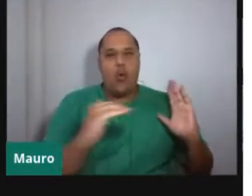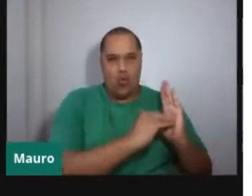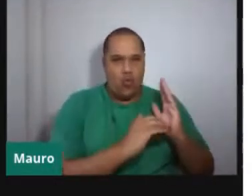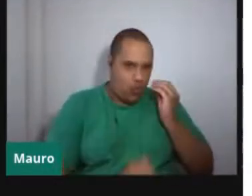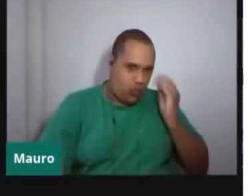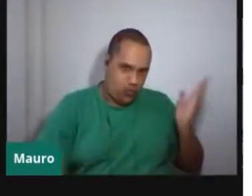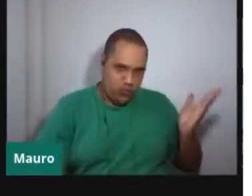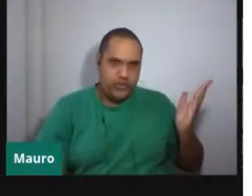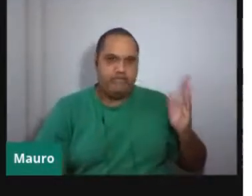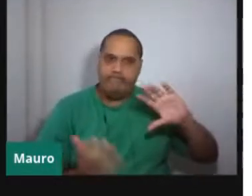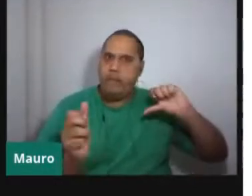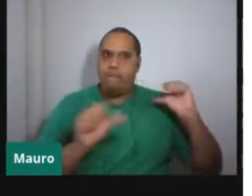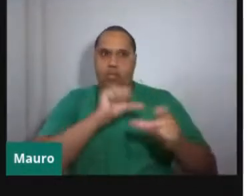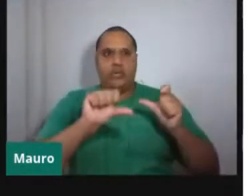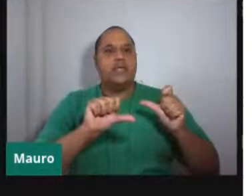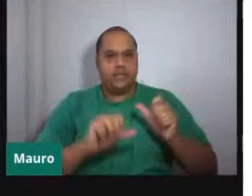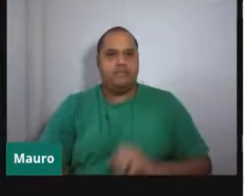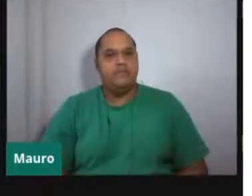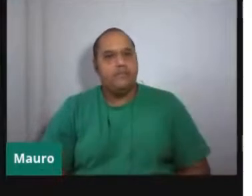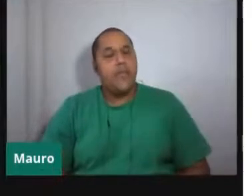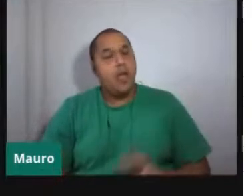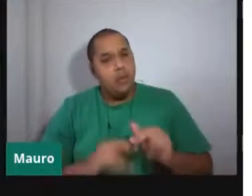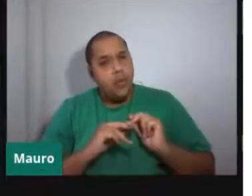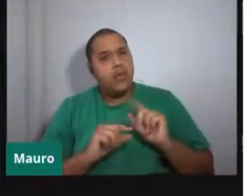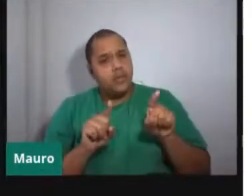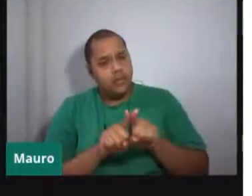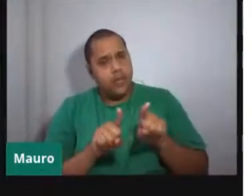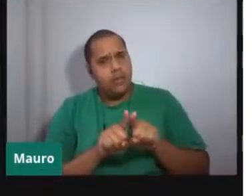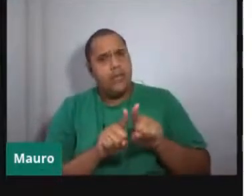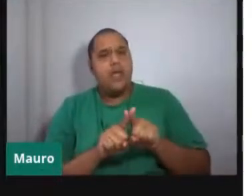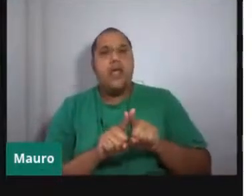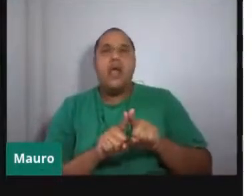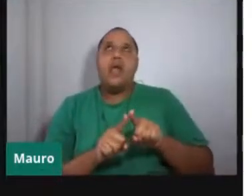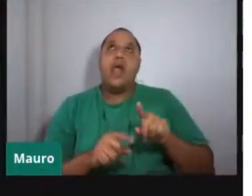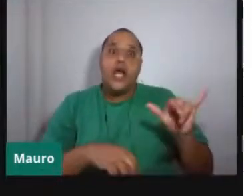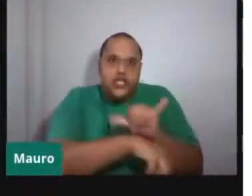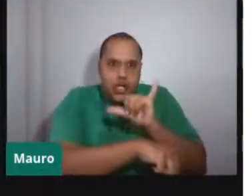significativa. Então é possível, e a ideia toda de utilizar a inteligência